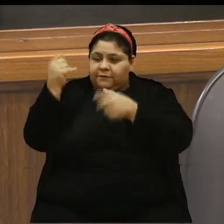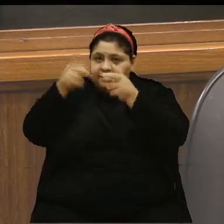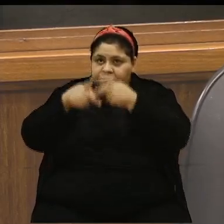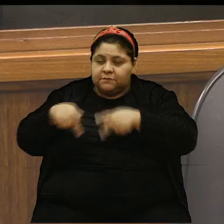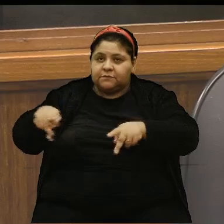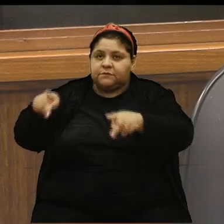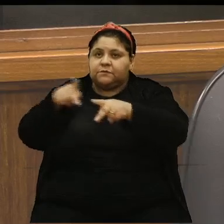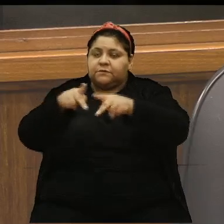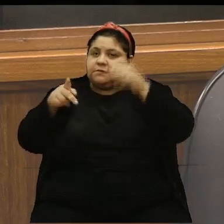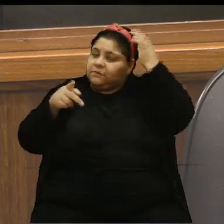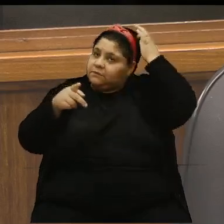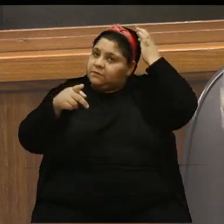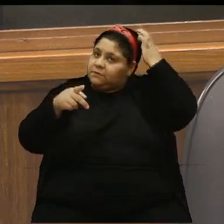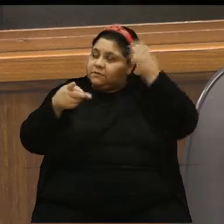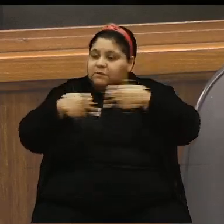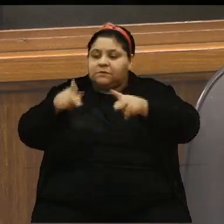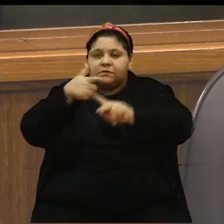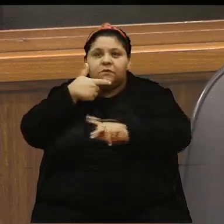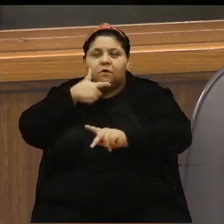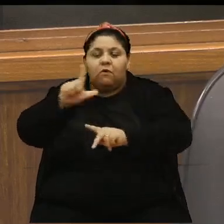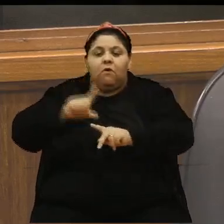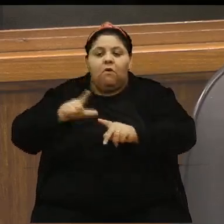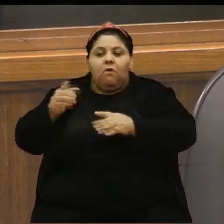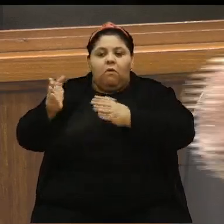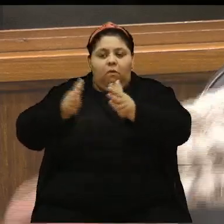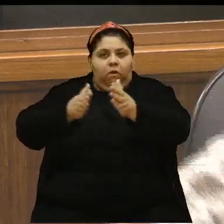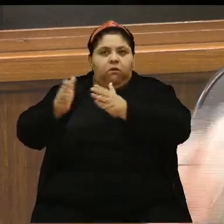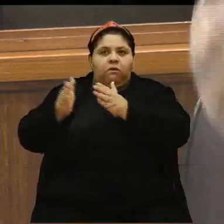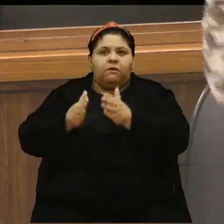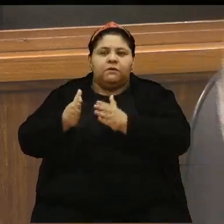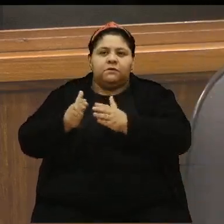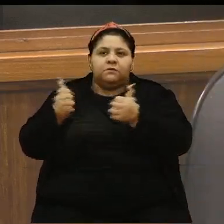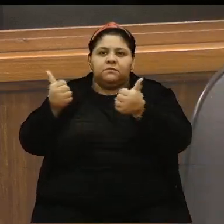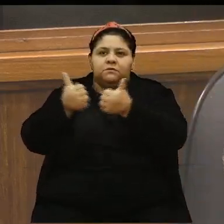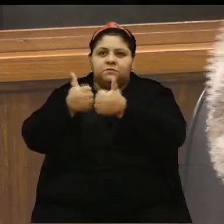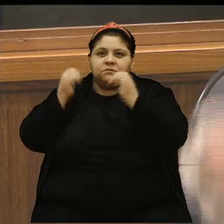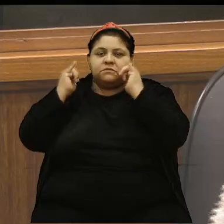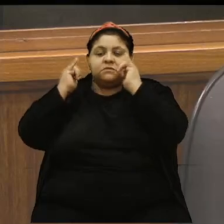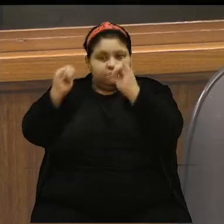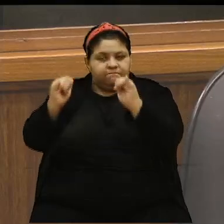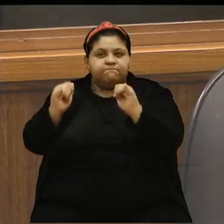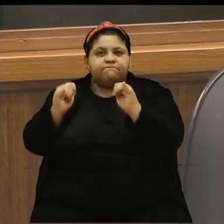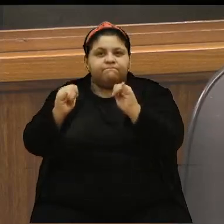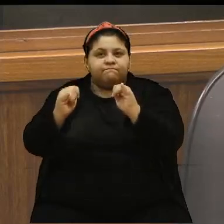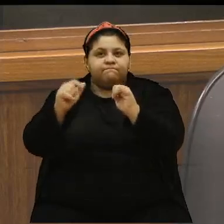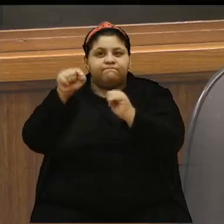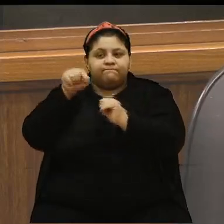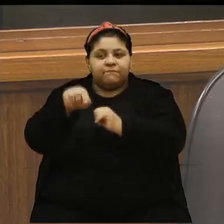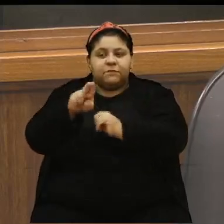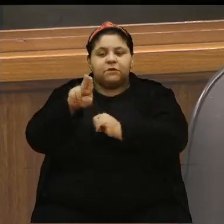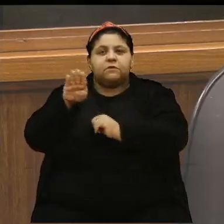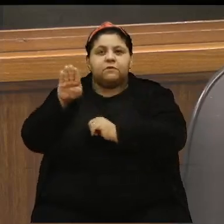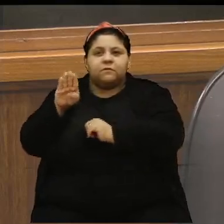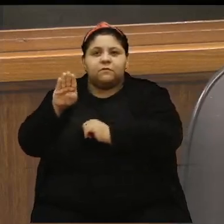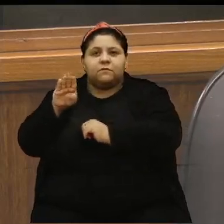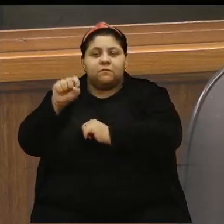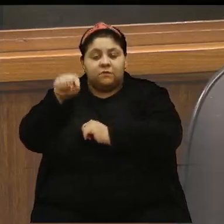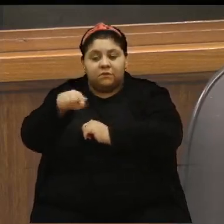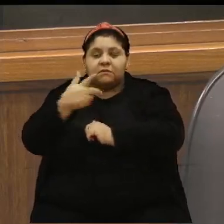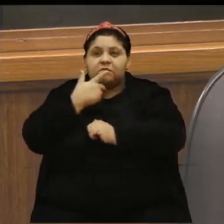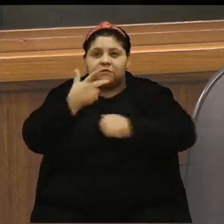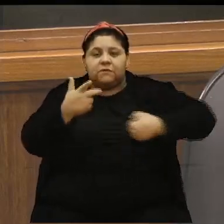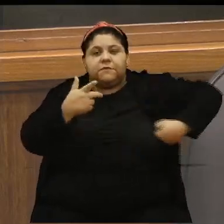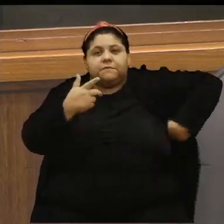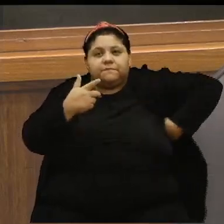população, quando a população não consegue ter acesso através do transporte público aonde é a UBS, e a gente está falando